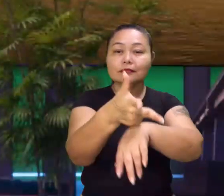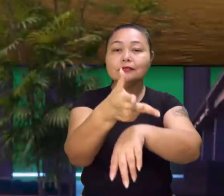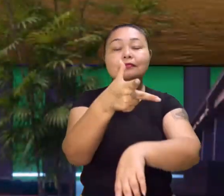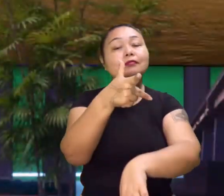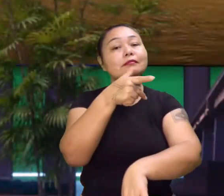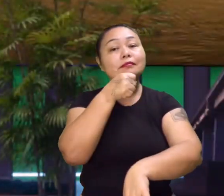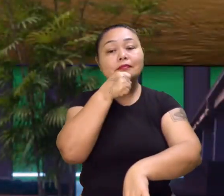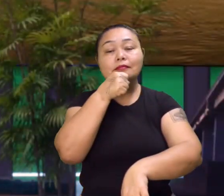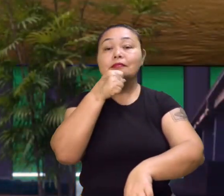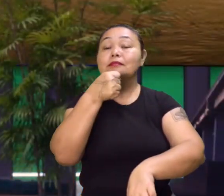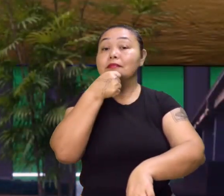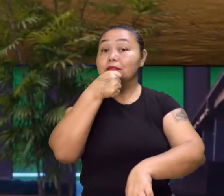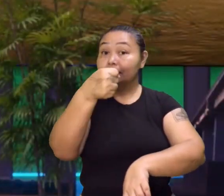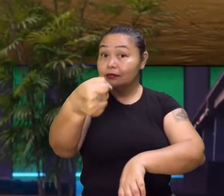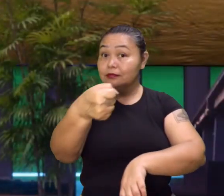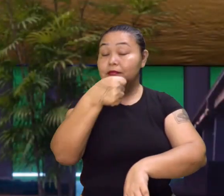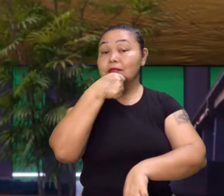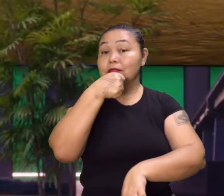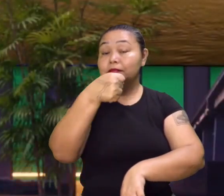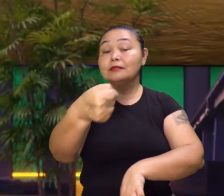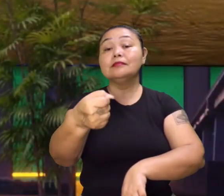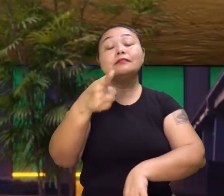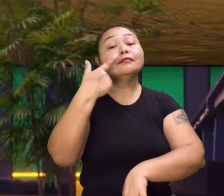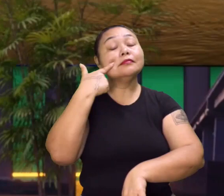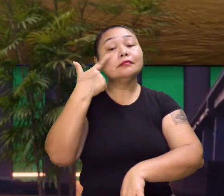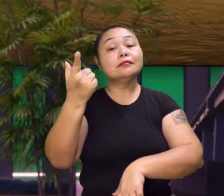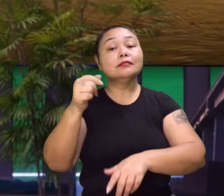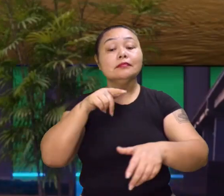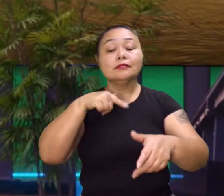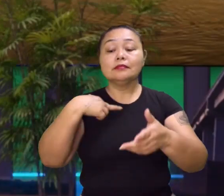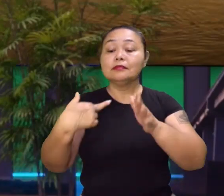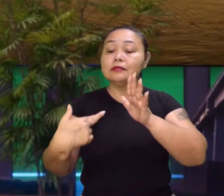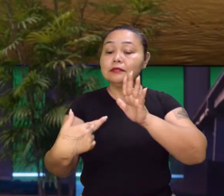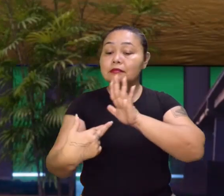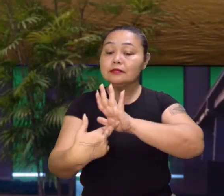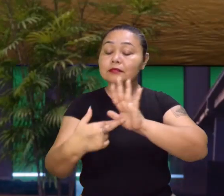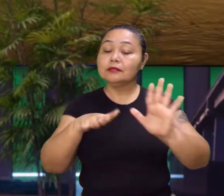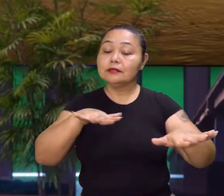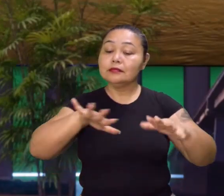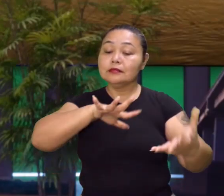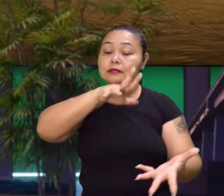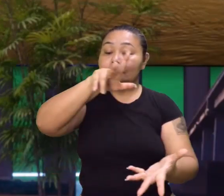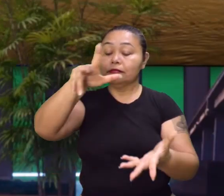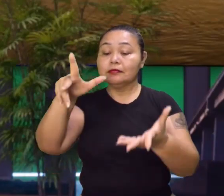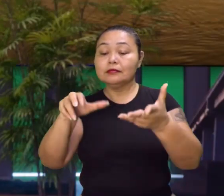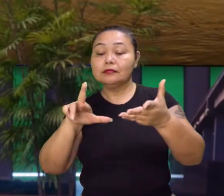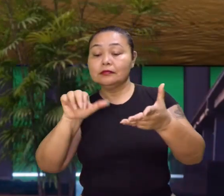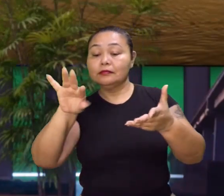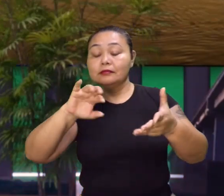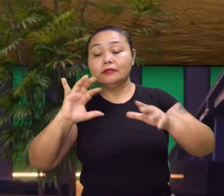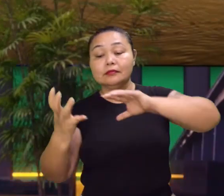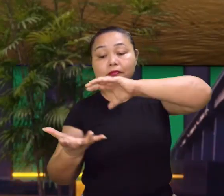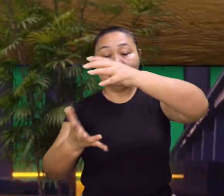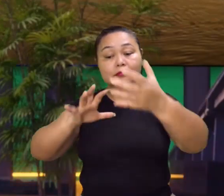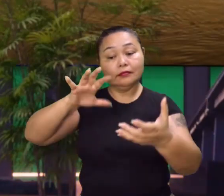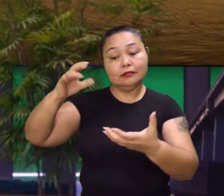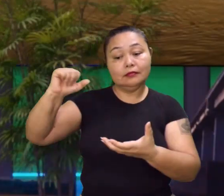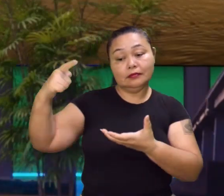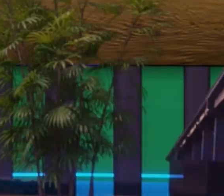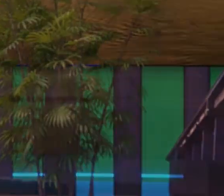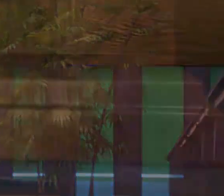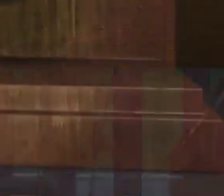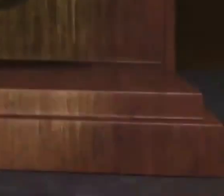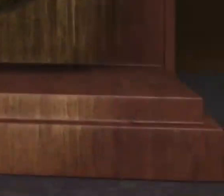matéria jornalística representando os movimentos da Terra de rotação e translação. Vamos